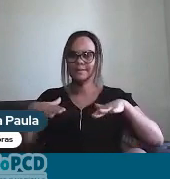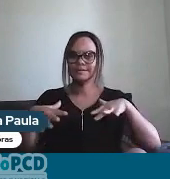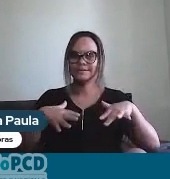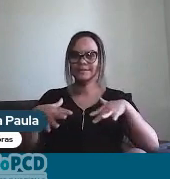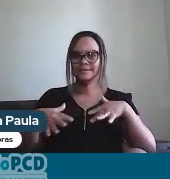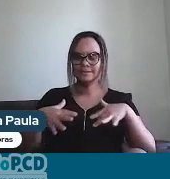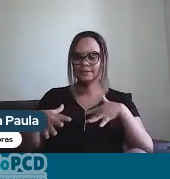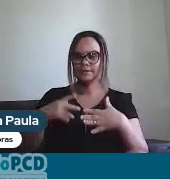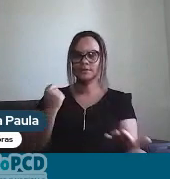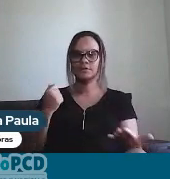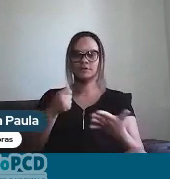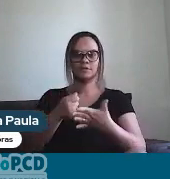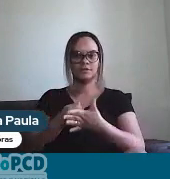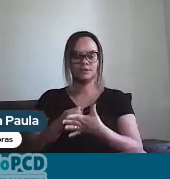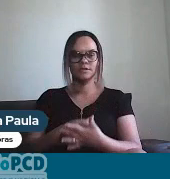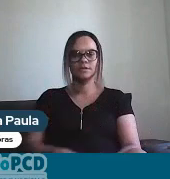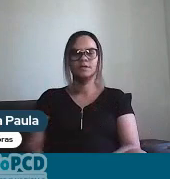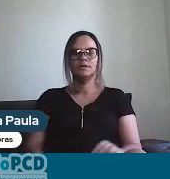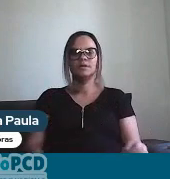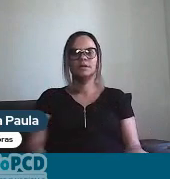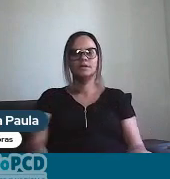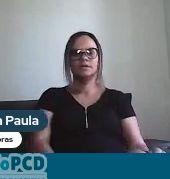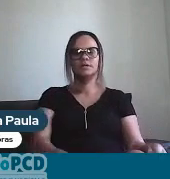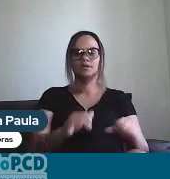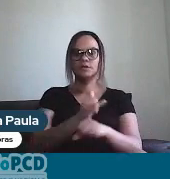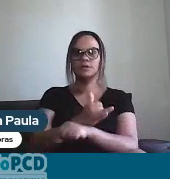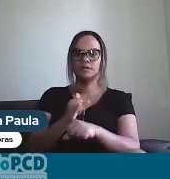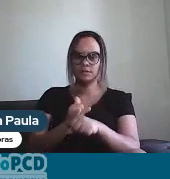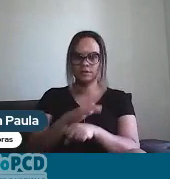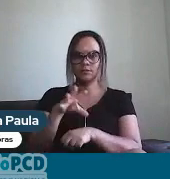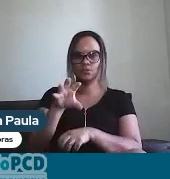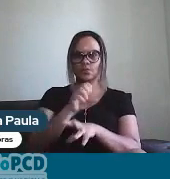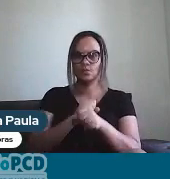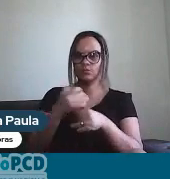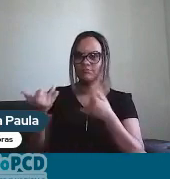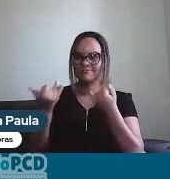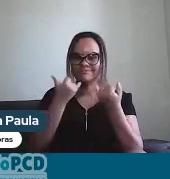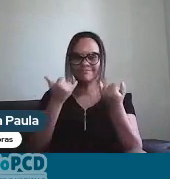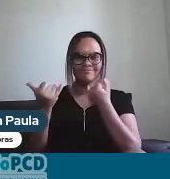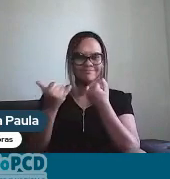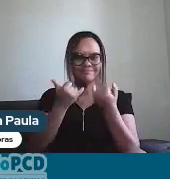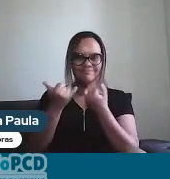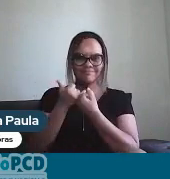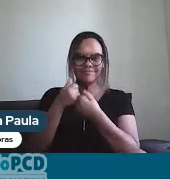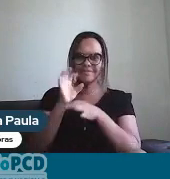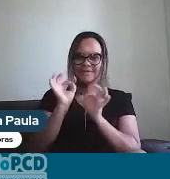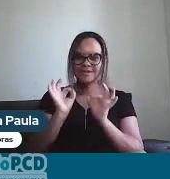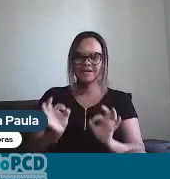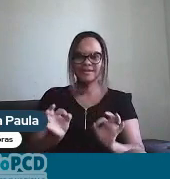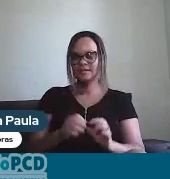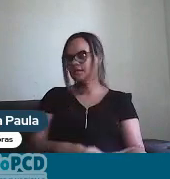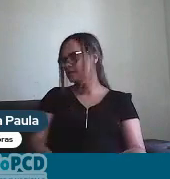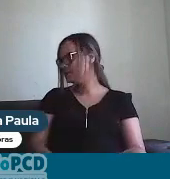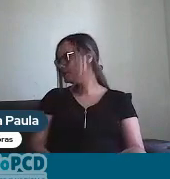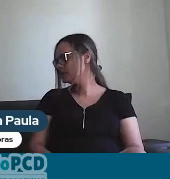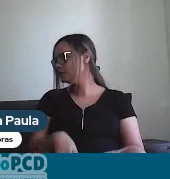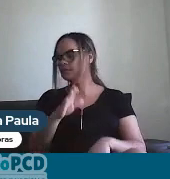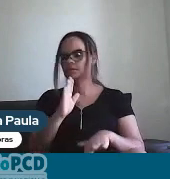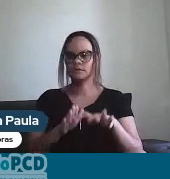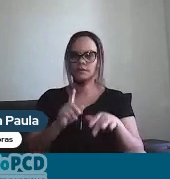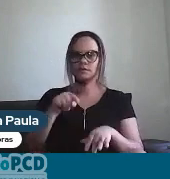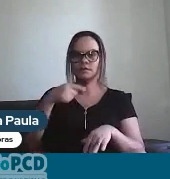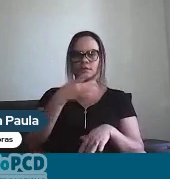do comprometimento de mobilidade. O instrumento ajuda a captar algumas informações nesse sentido, mas é claro que, dependendo dos